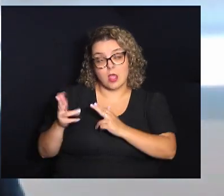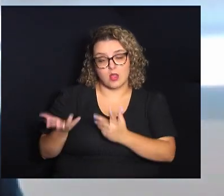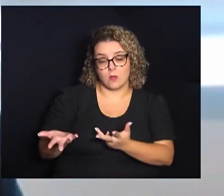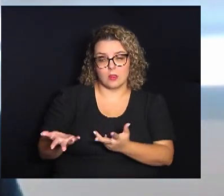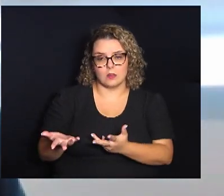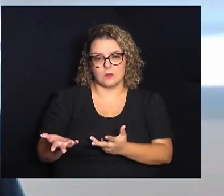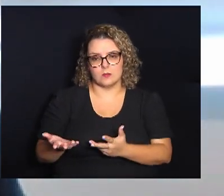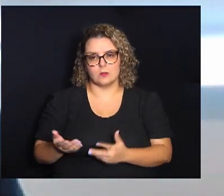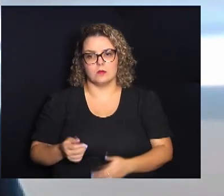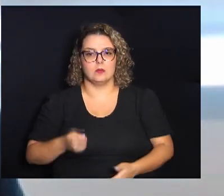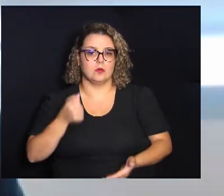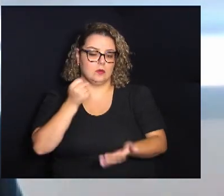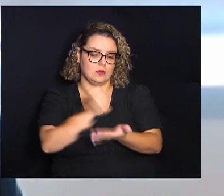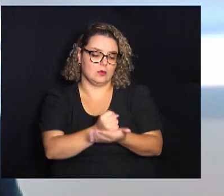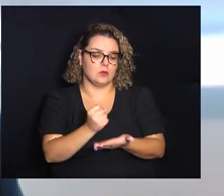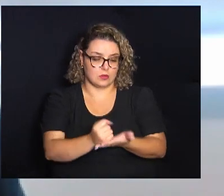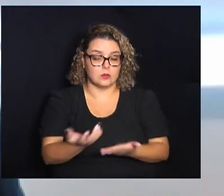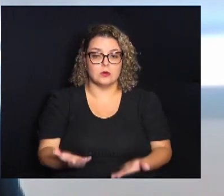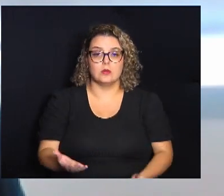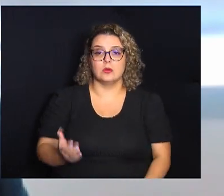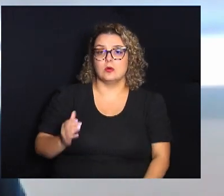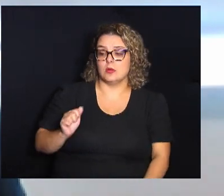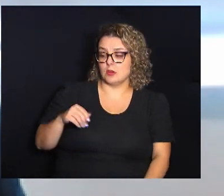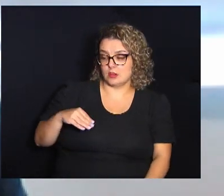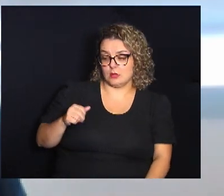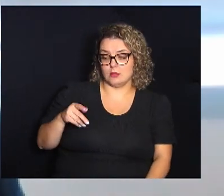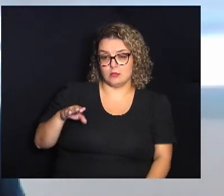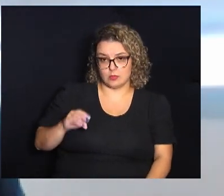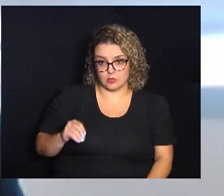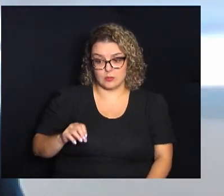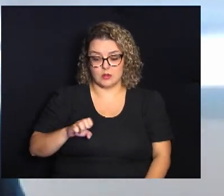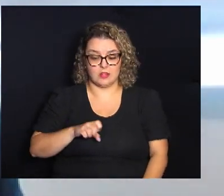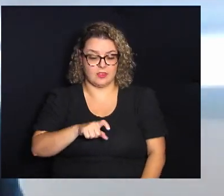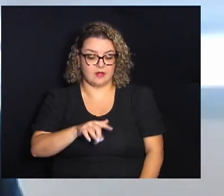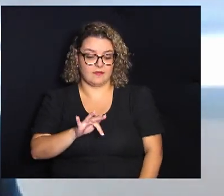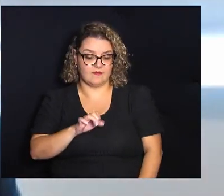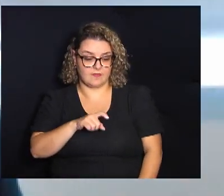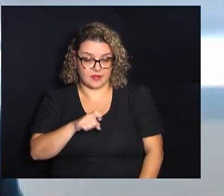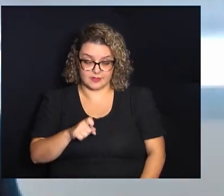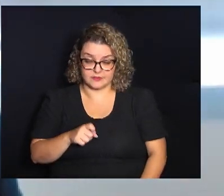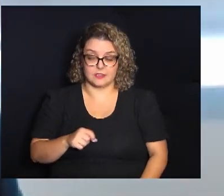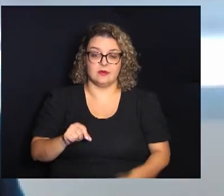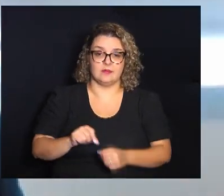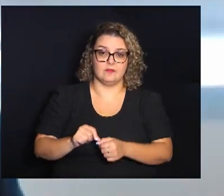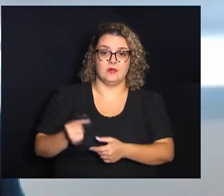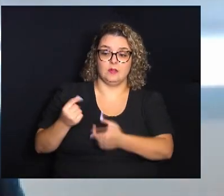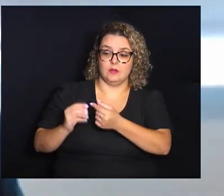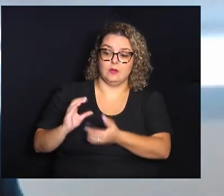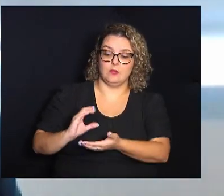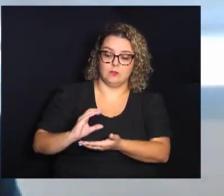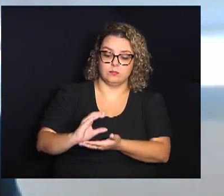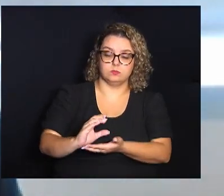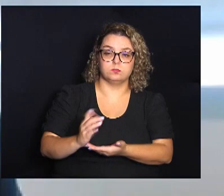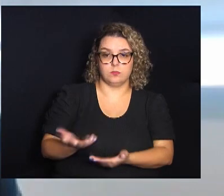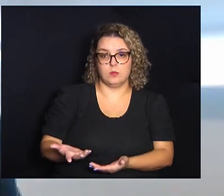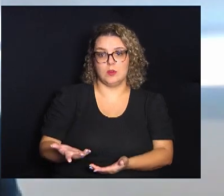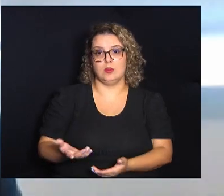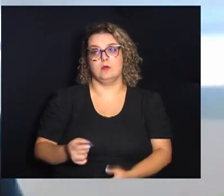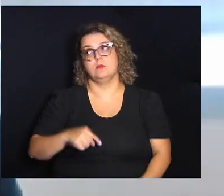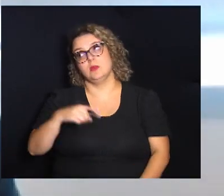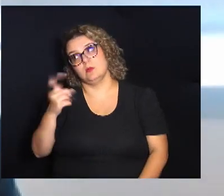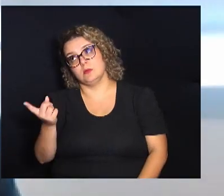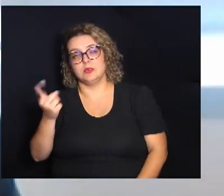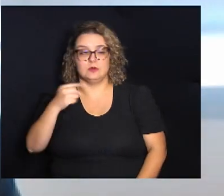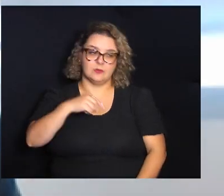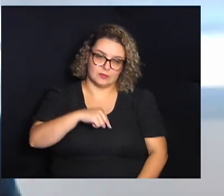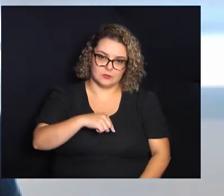contrata um operador de câmbio, contrata um FX, eles fazem essa remessa do dinheiro, seja para ir, seja para voltar aqui para os apostadores.